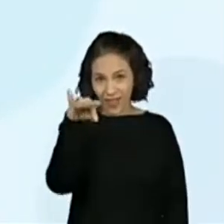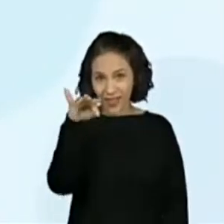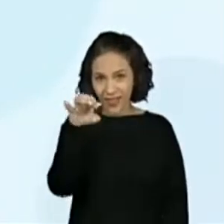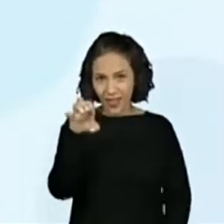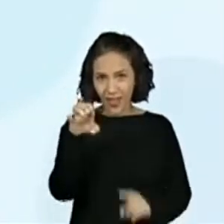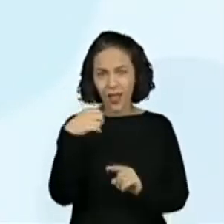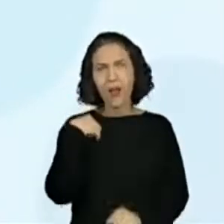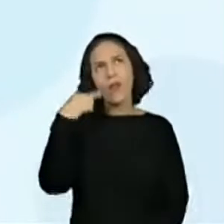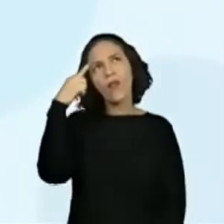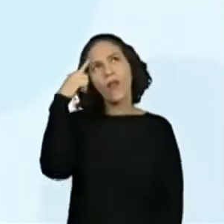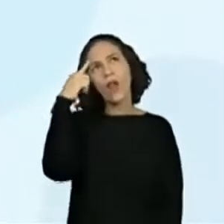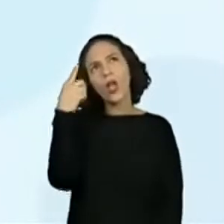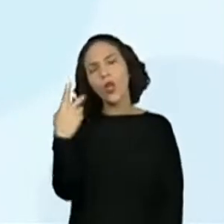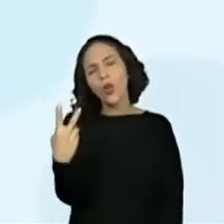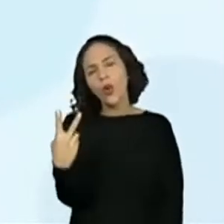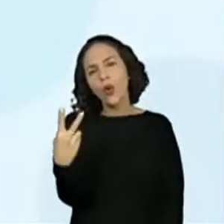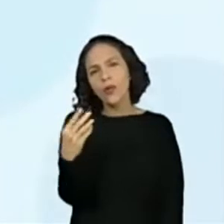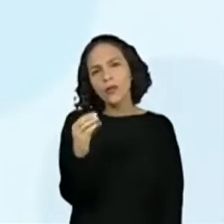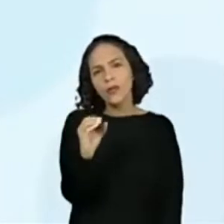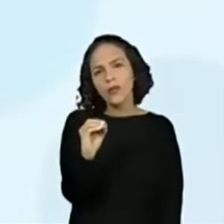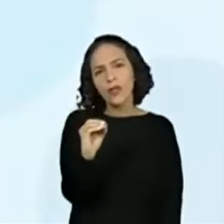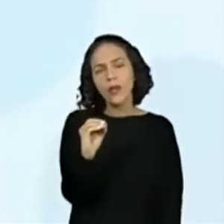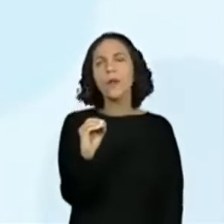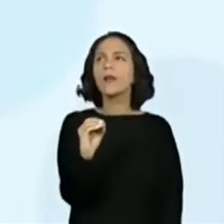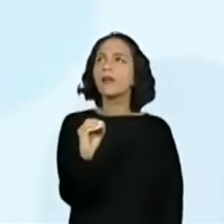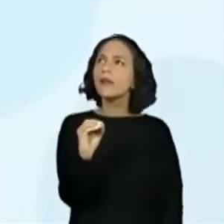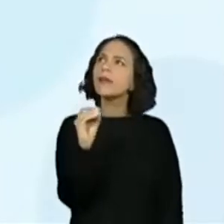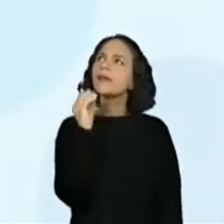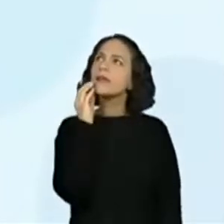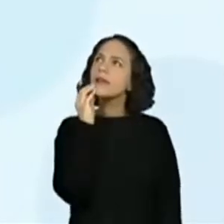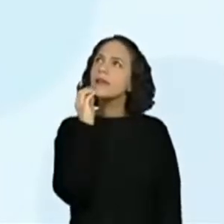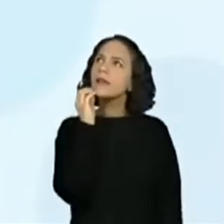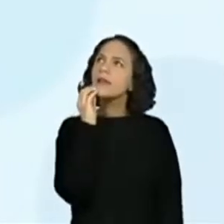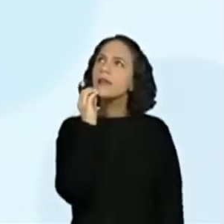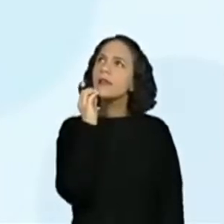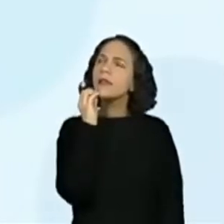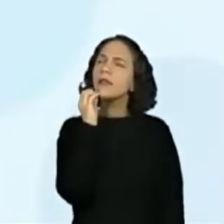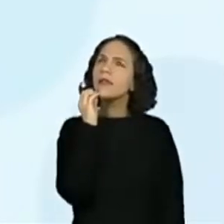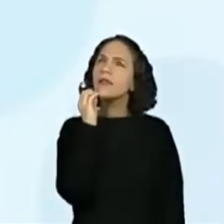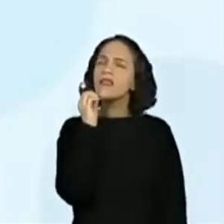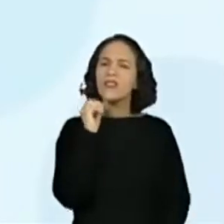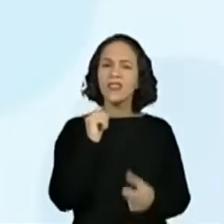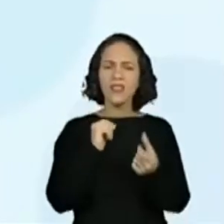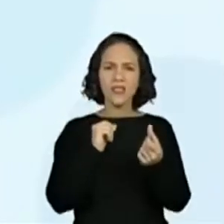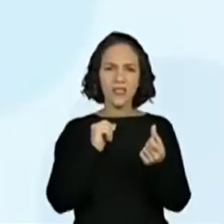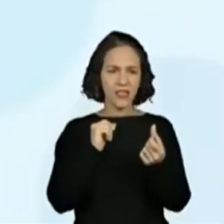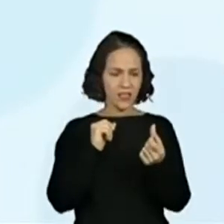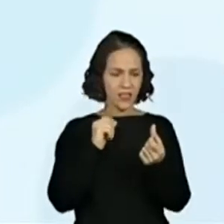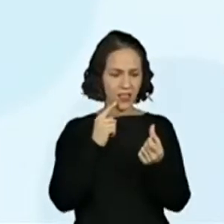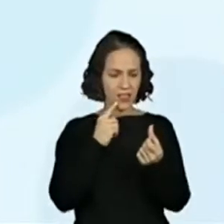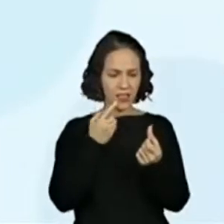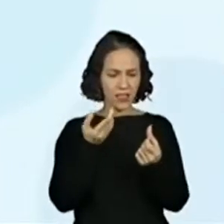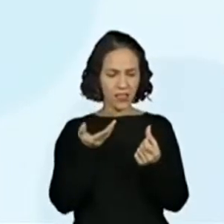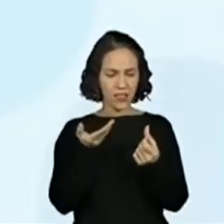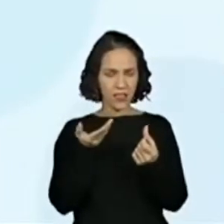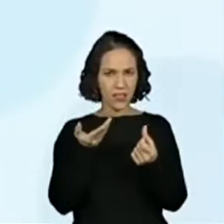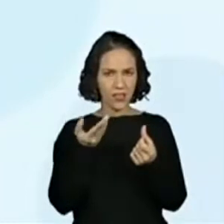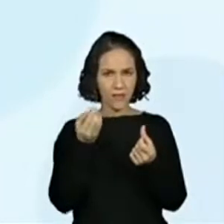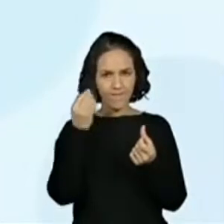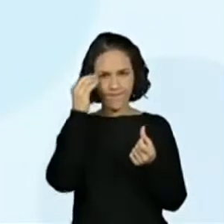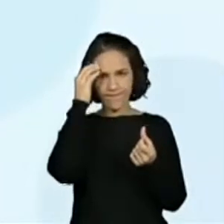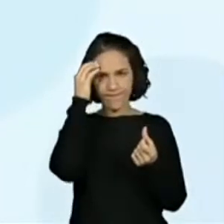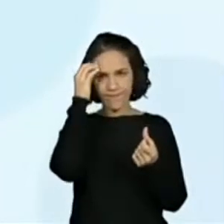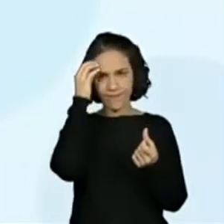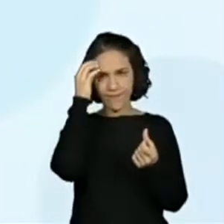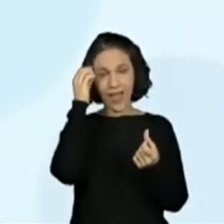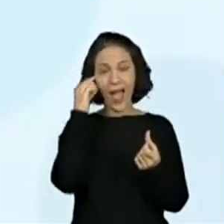professora? Isso. 20 é o 2 e o 0 e 6. Então, e 6. Seria o